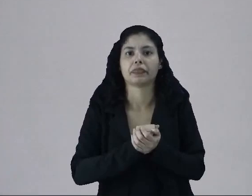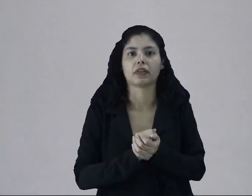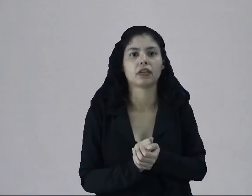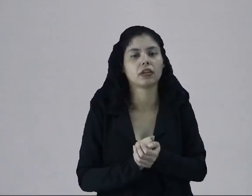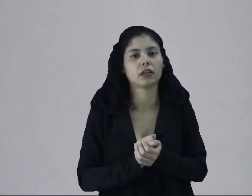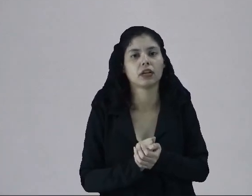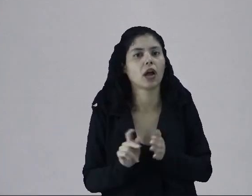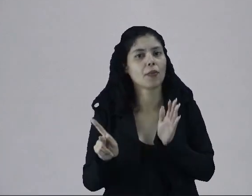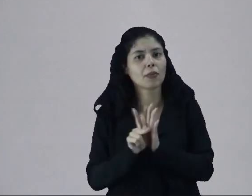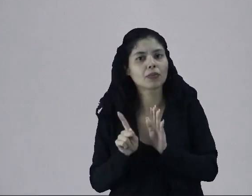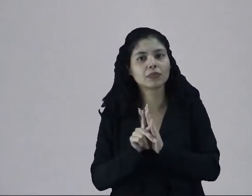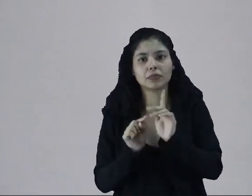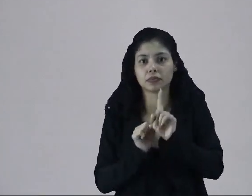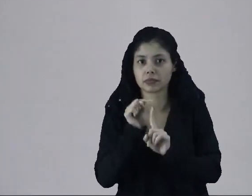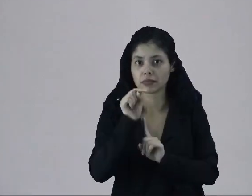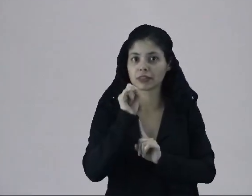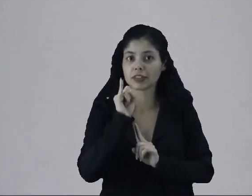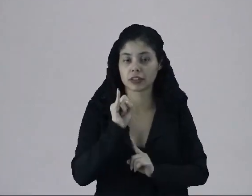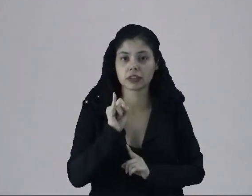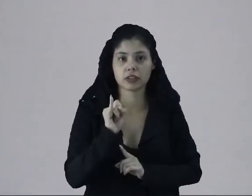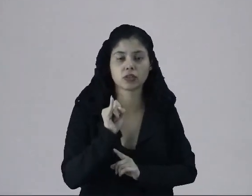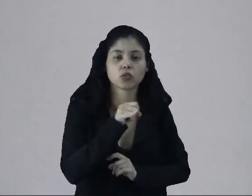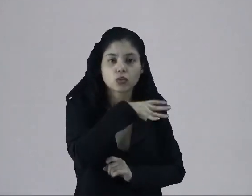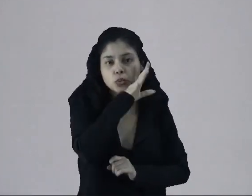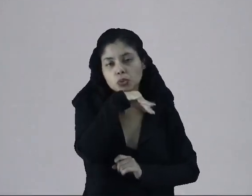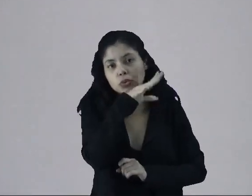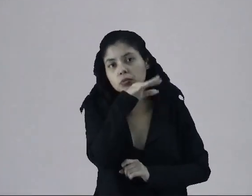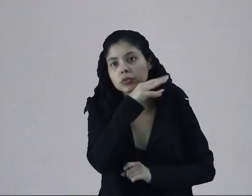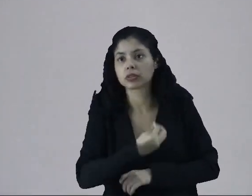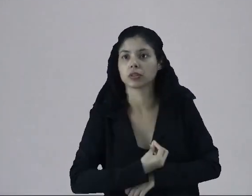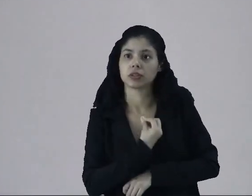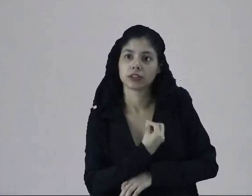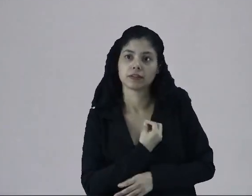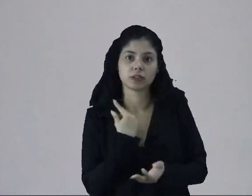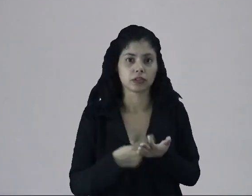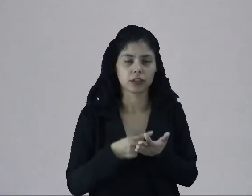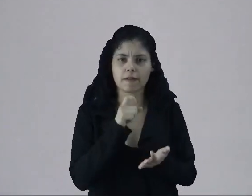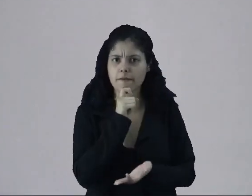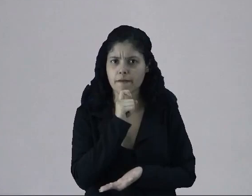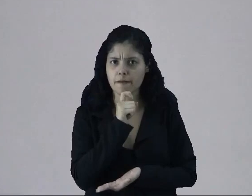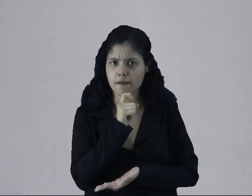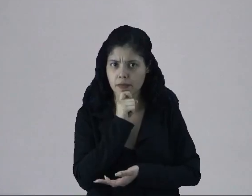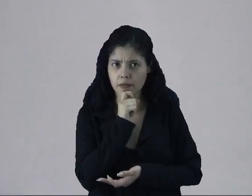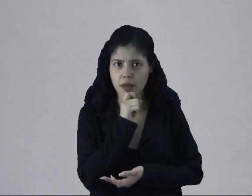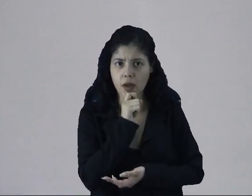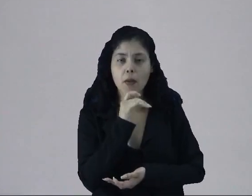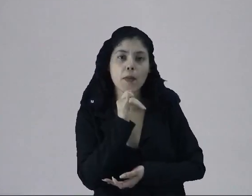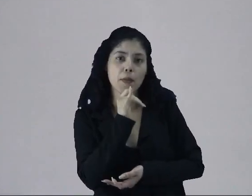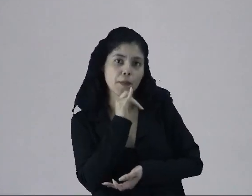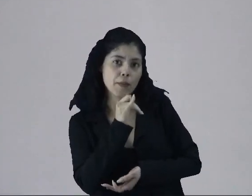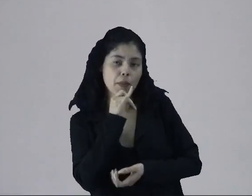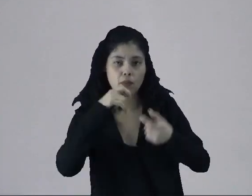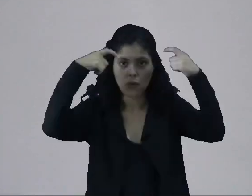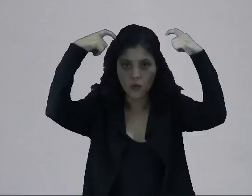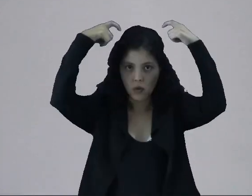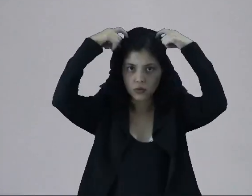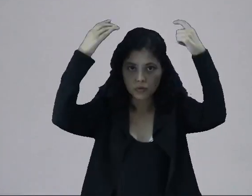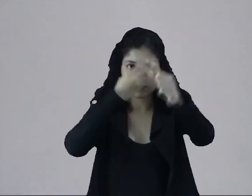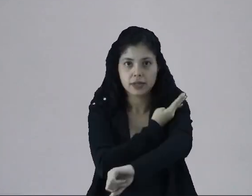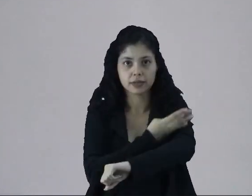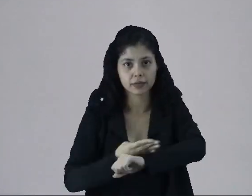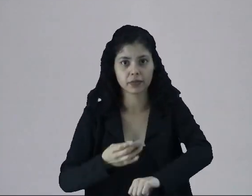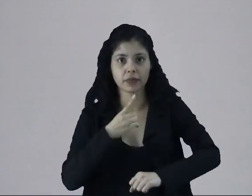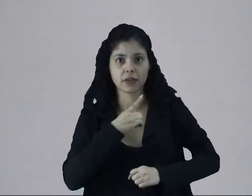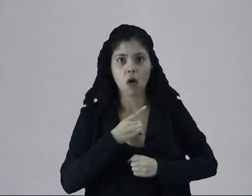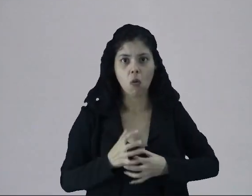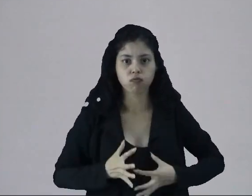primeira barreira térmica. Você pode ver que os animais que vivem em condições de muito frio, como o urso polar, eles têm uma camada de gordura bem